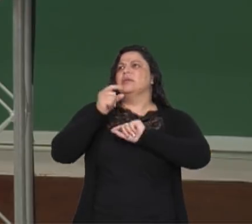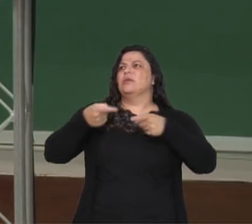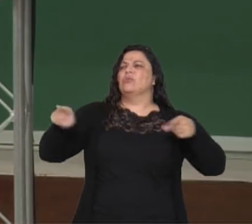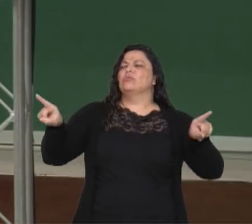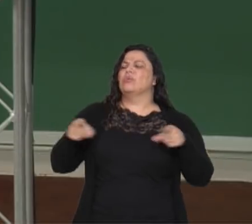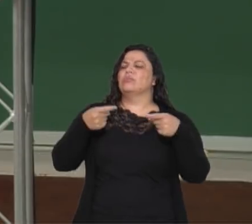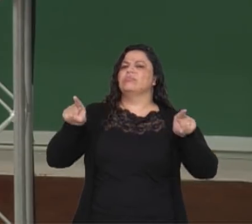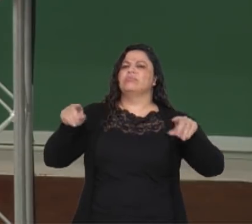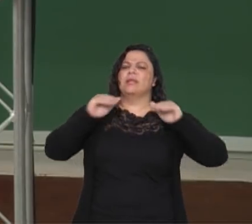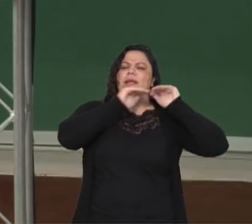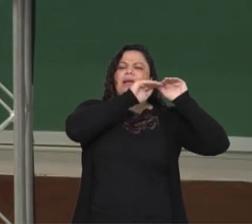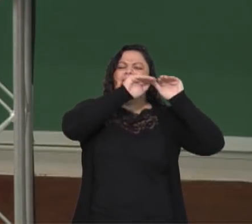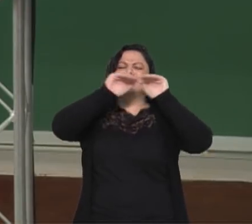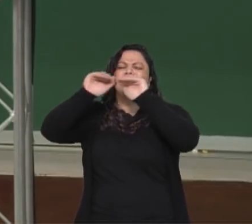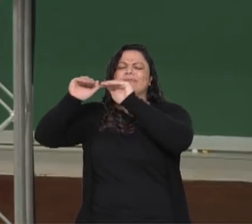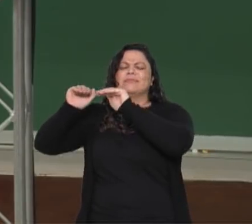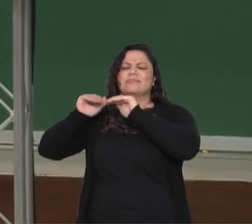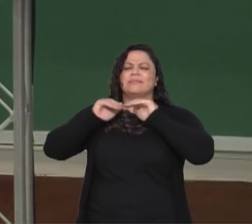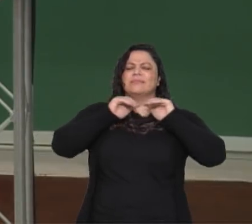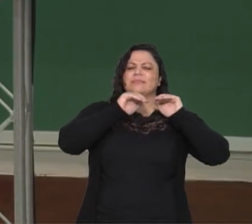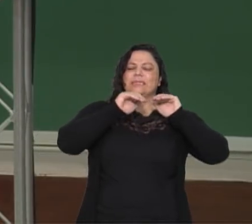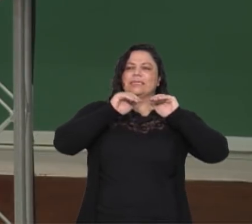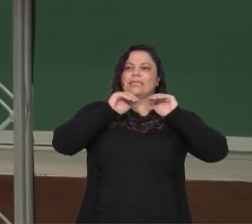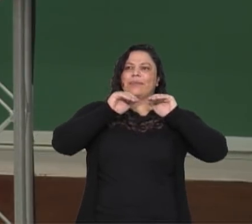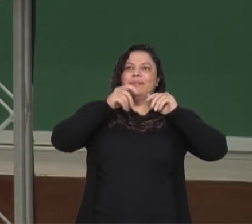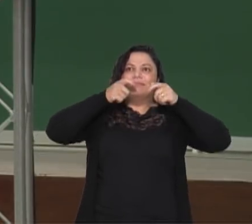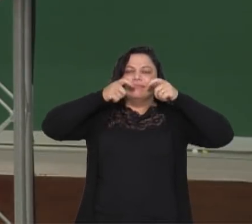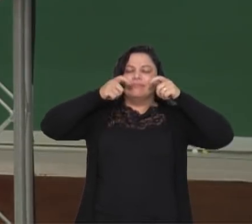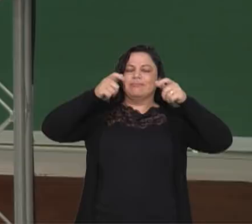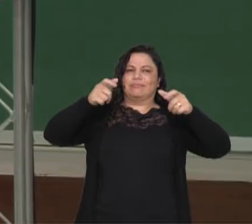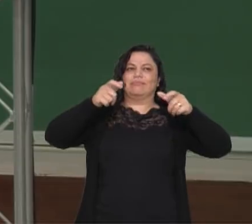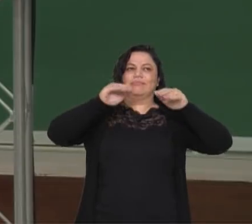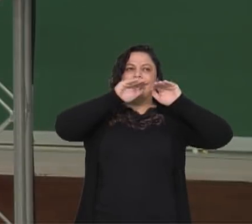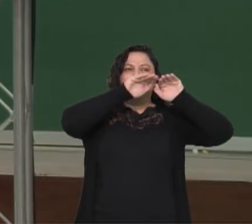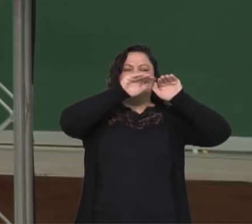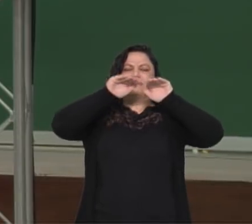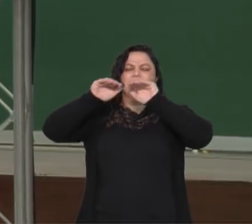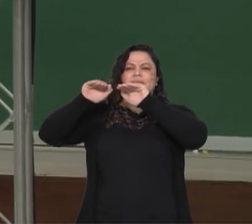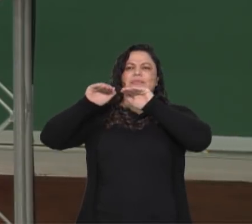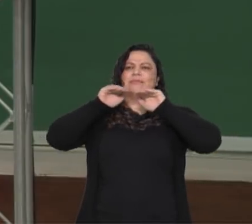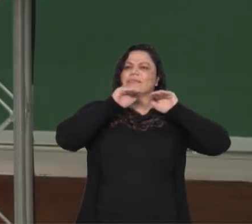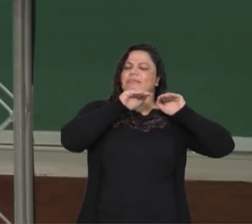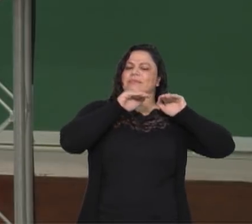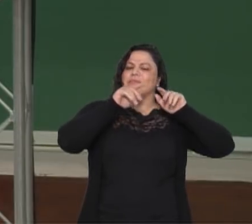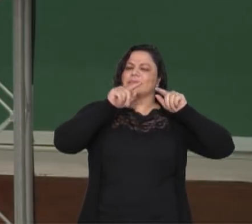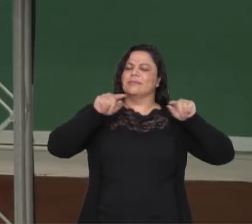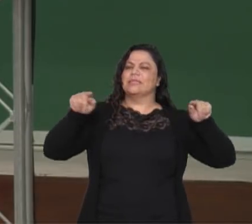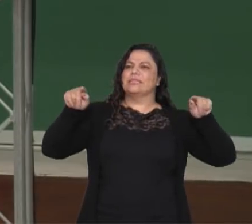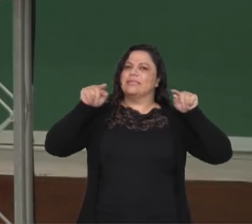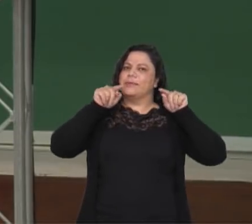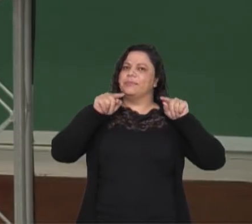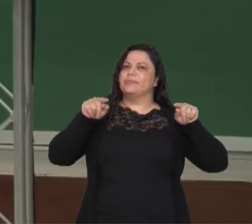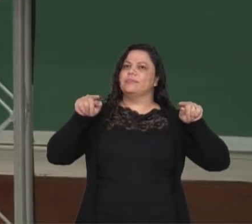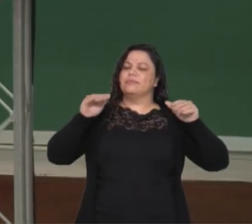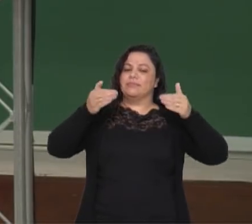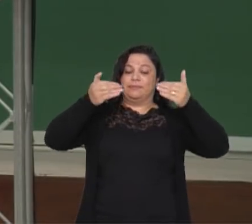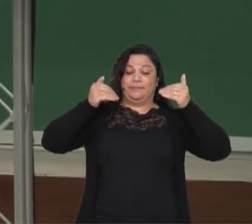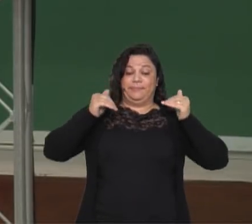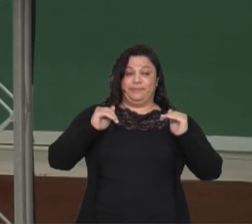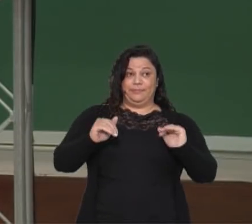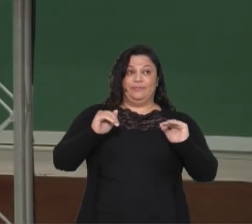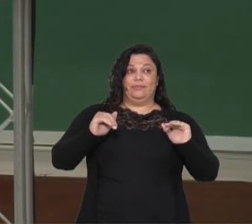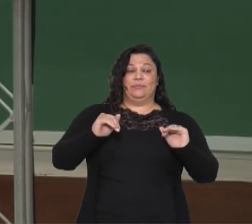de organização mais interessante, eles chamam de consonância. E o ruído